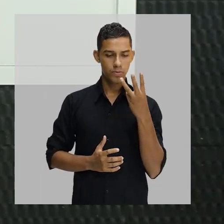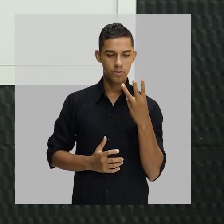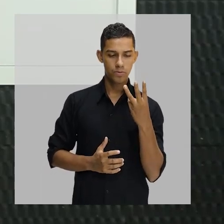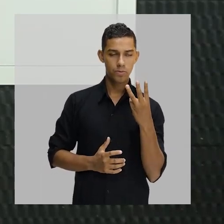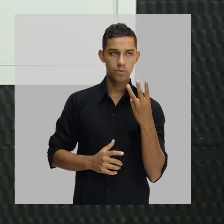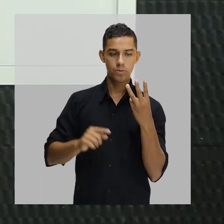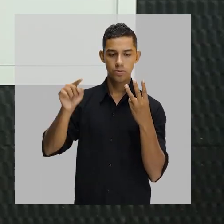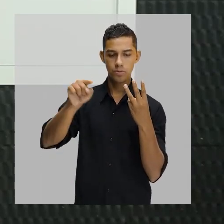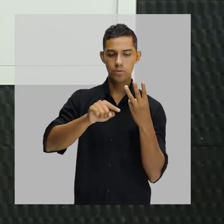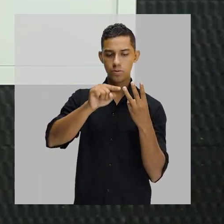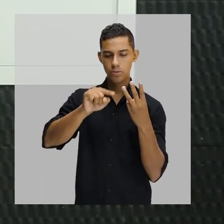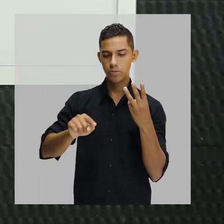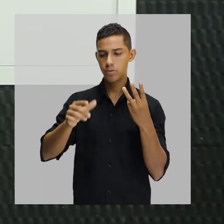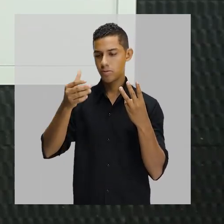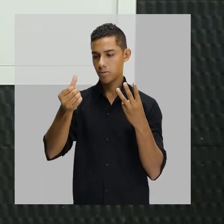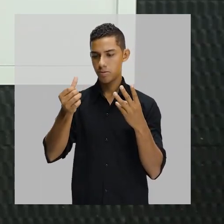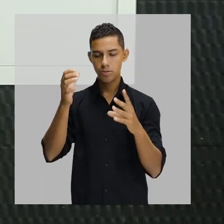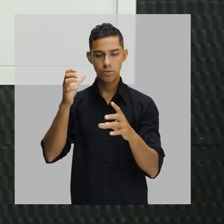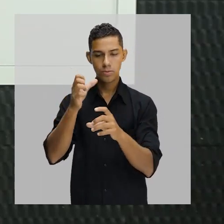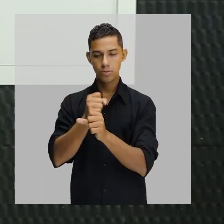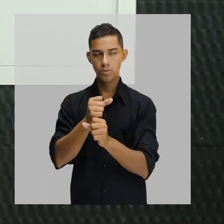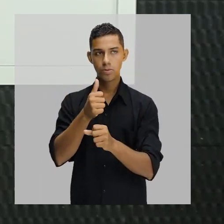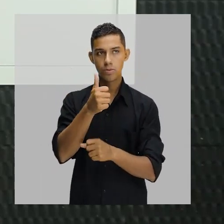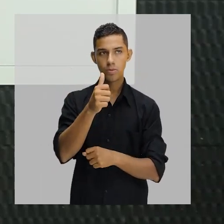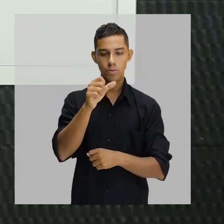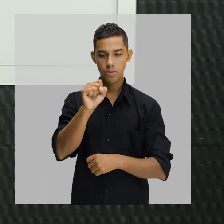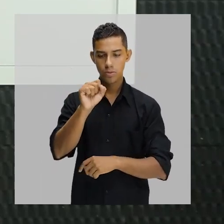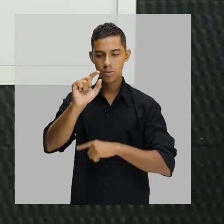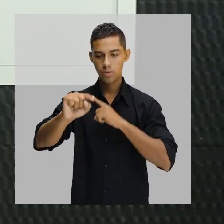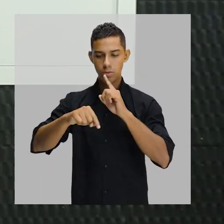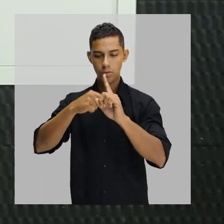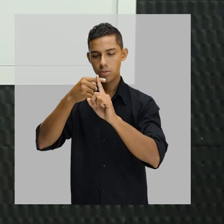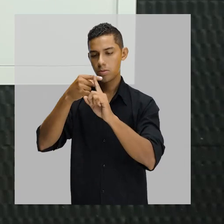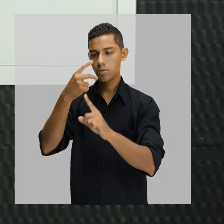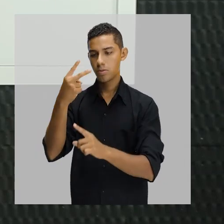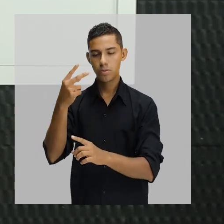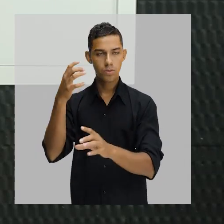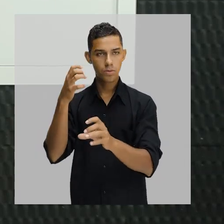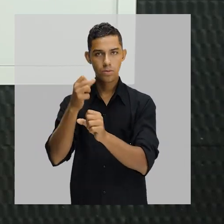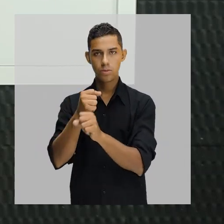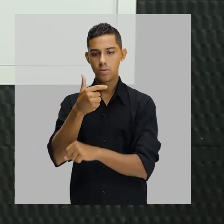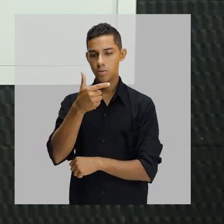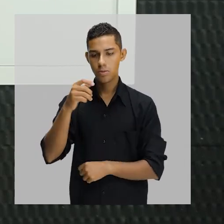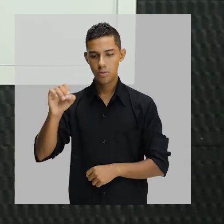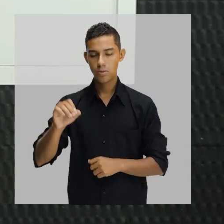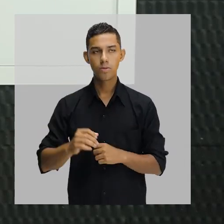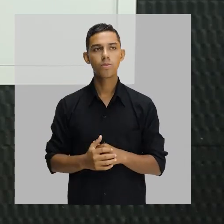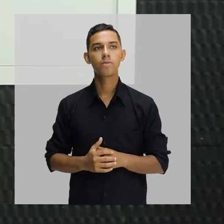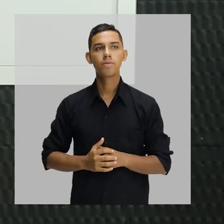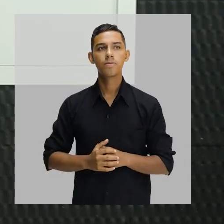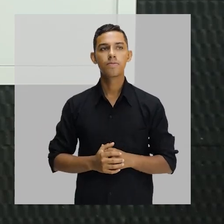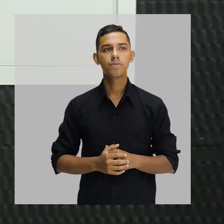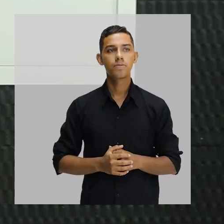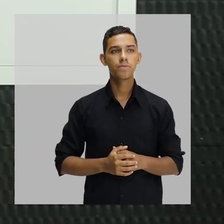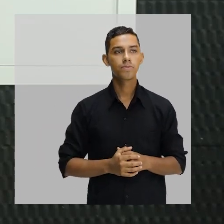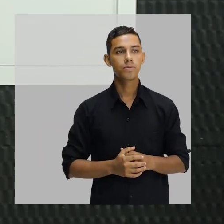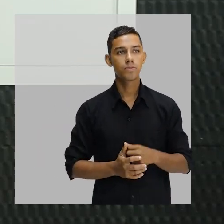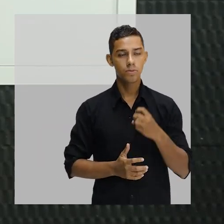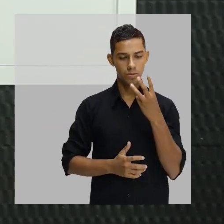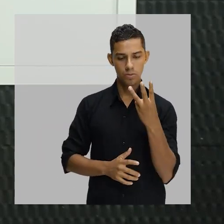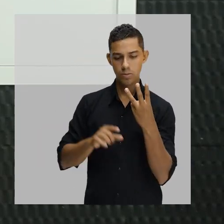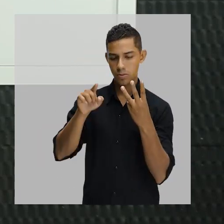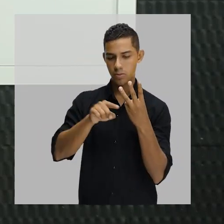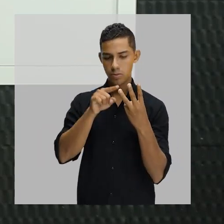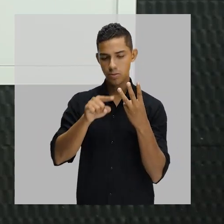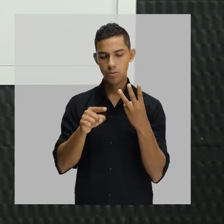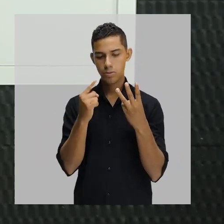6 vezes 3, 18, né? Mais 2, 20, né? Vai 2 de novo, ó. 3